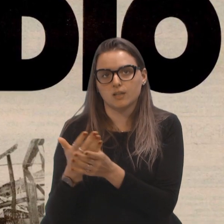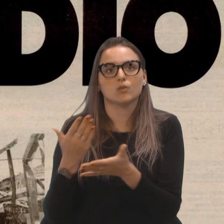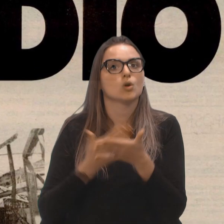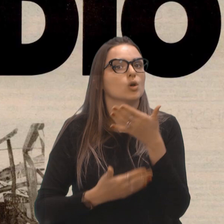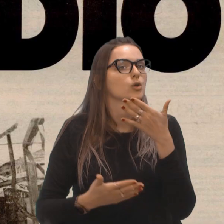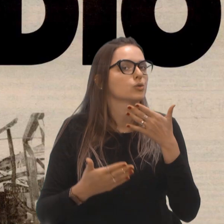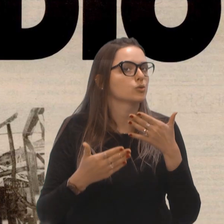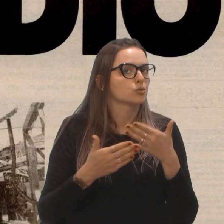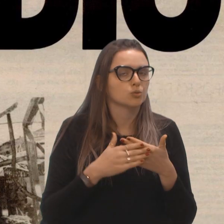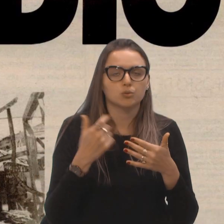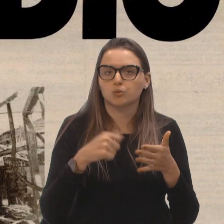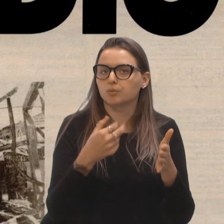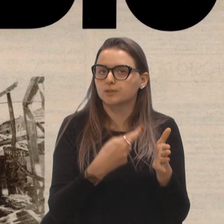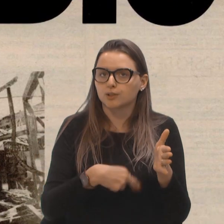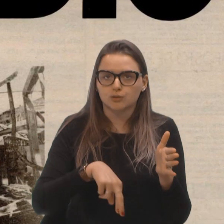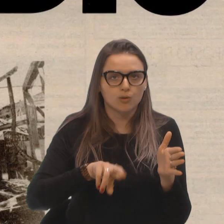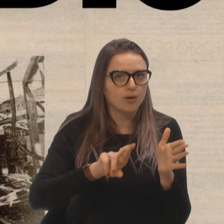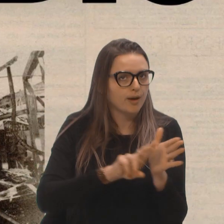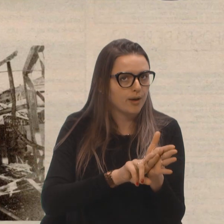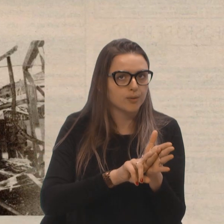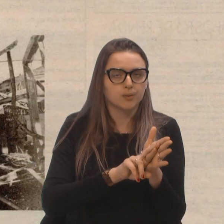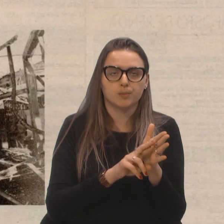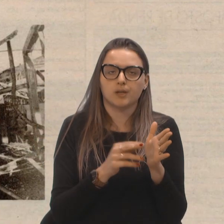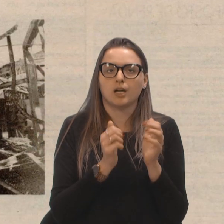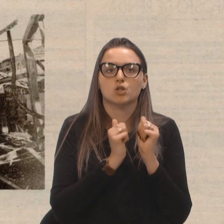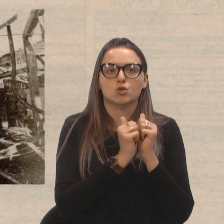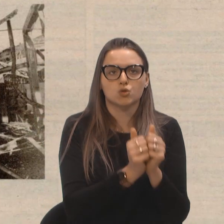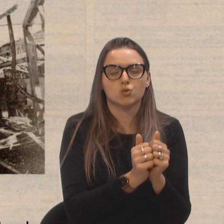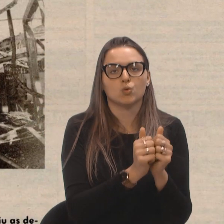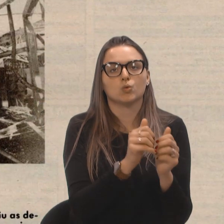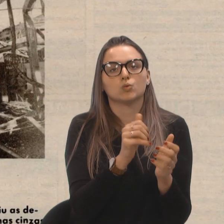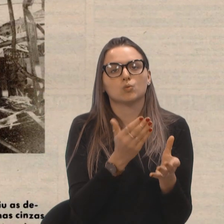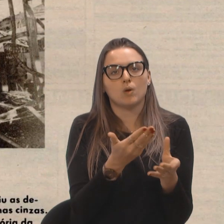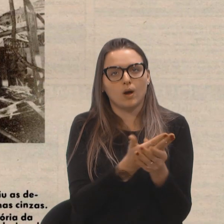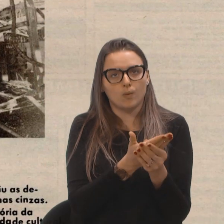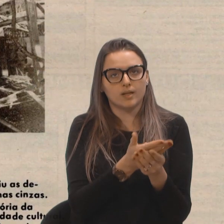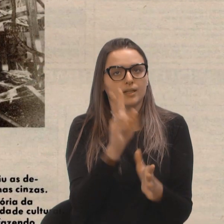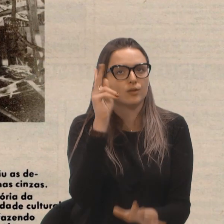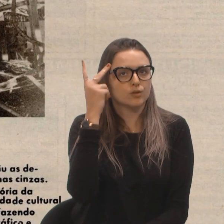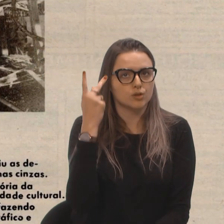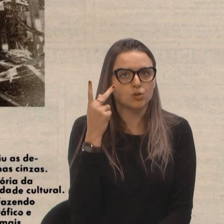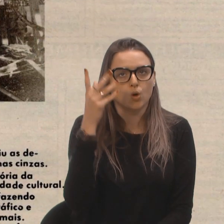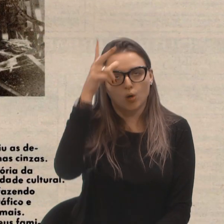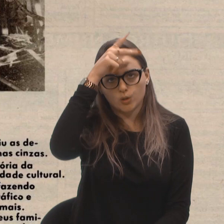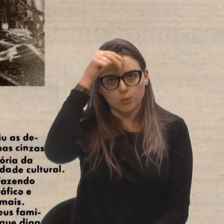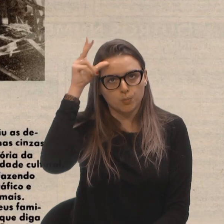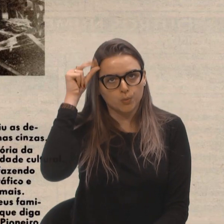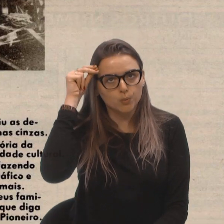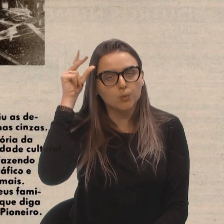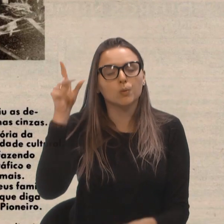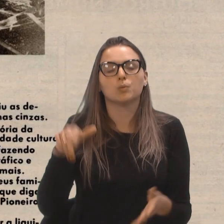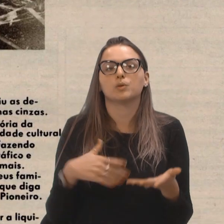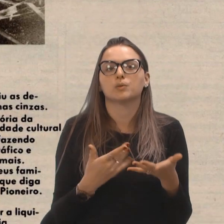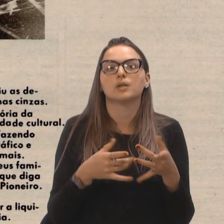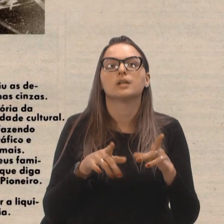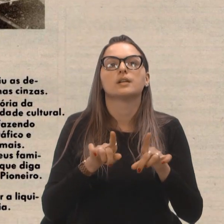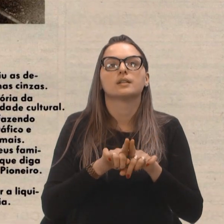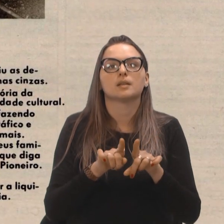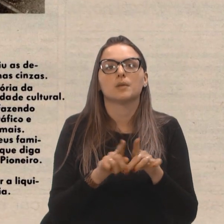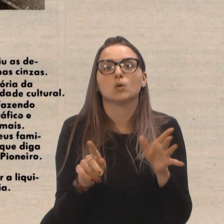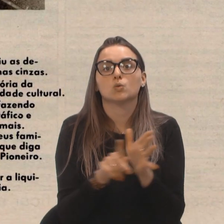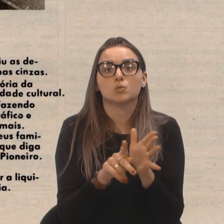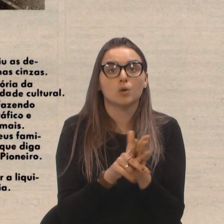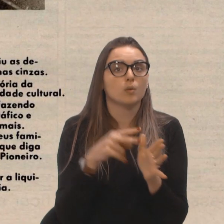do município. Isso tudo teve que ser recuperado, uma parte junto ao arquivo histórico municipal também,